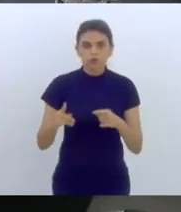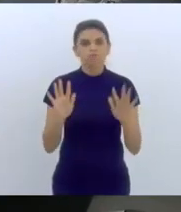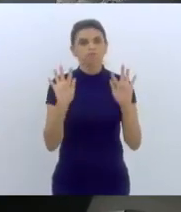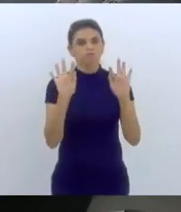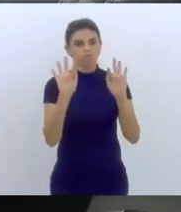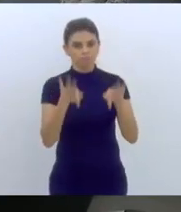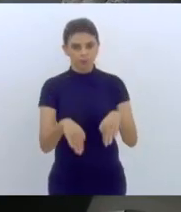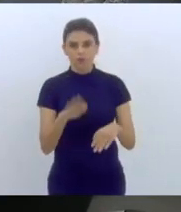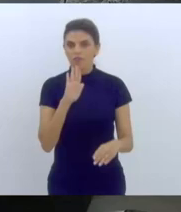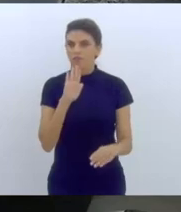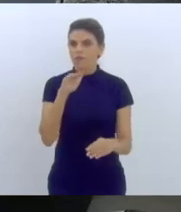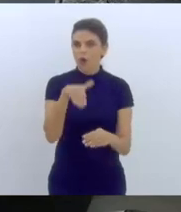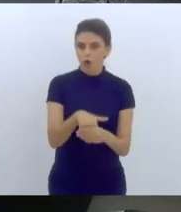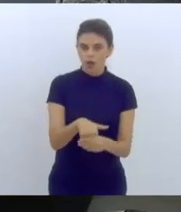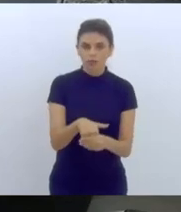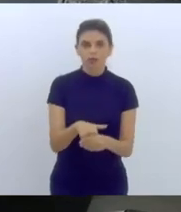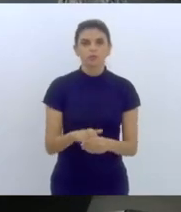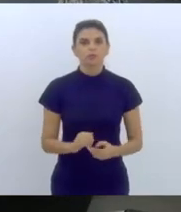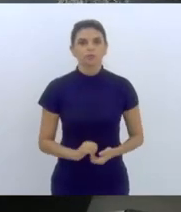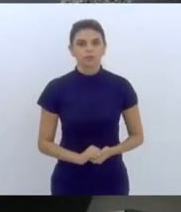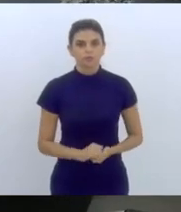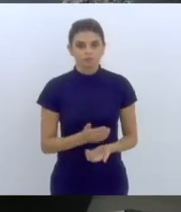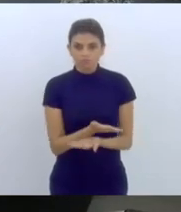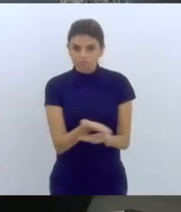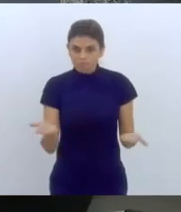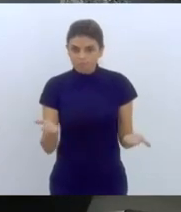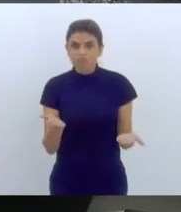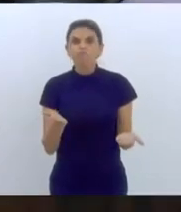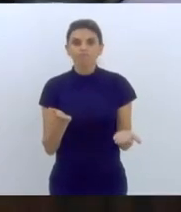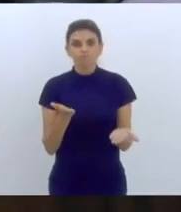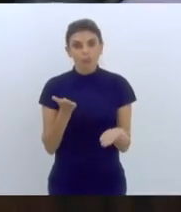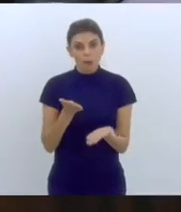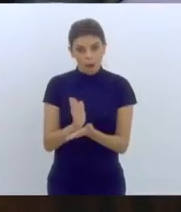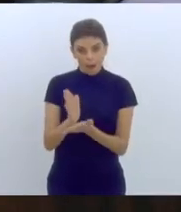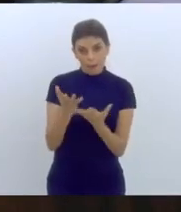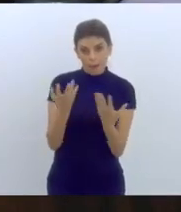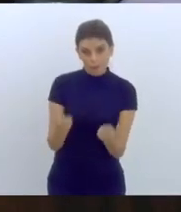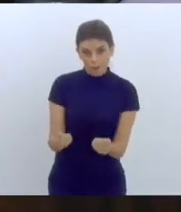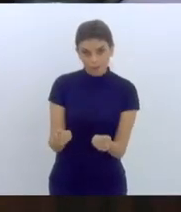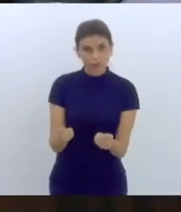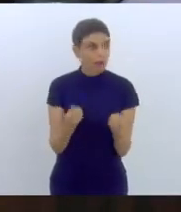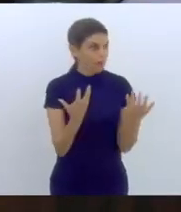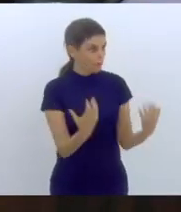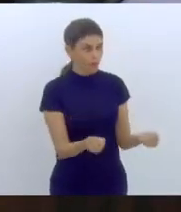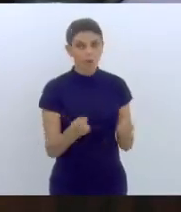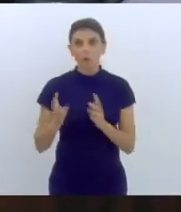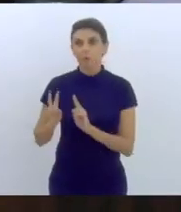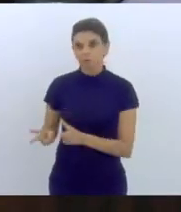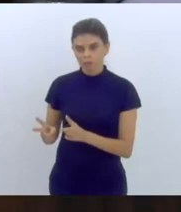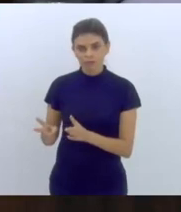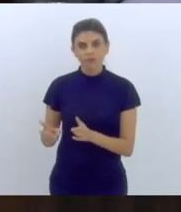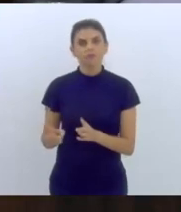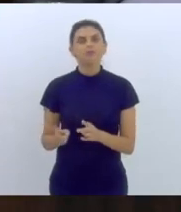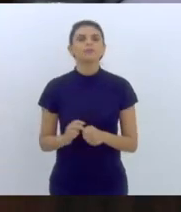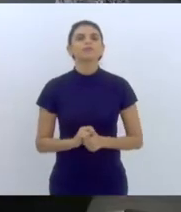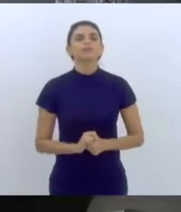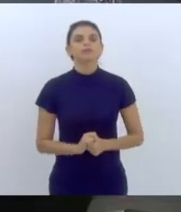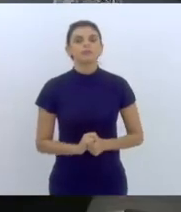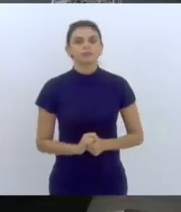discussão, em votação. Os senhores que aprovam permaneçam como estão. Aprovado em primeira, retorna em